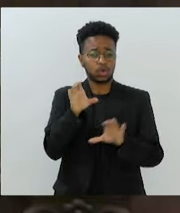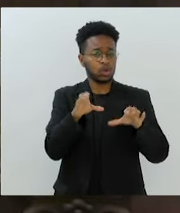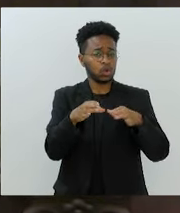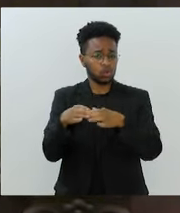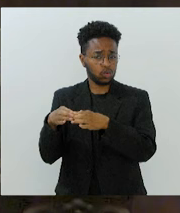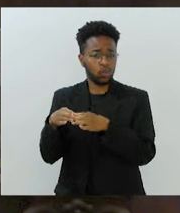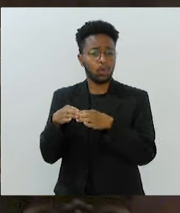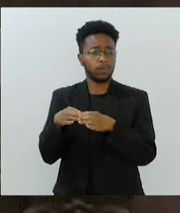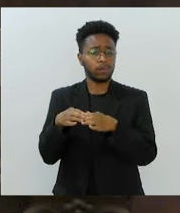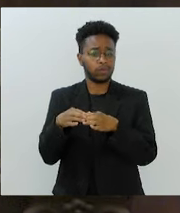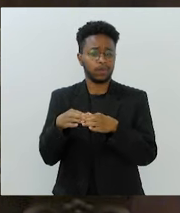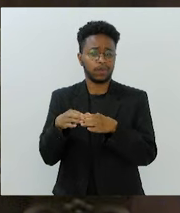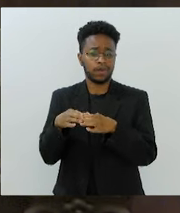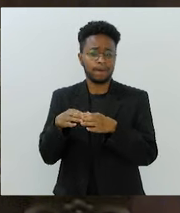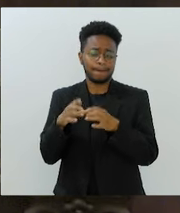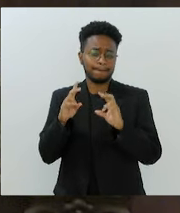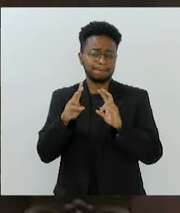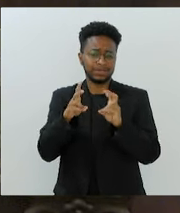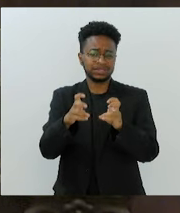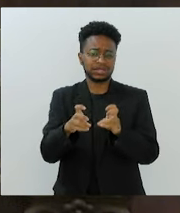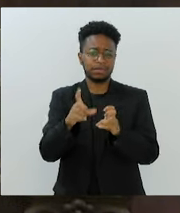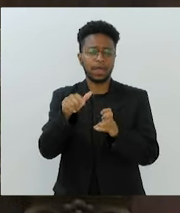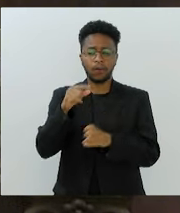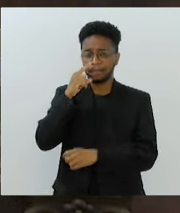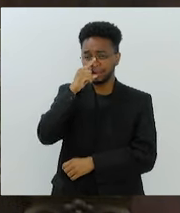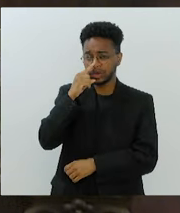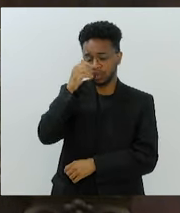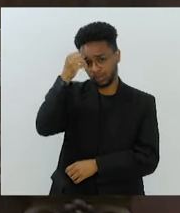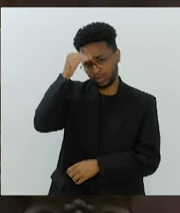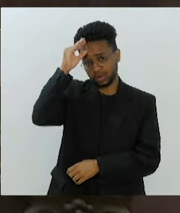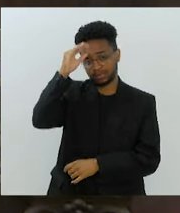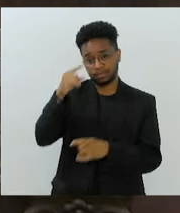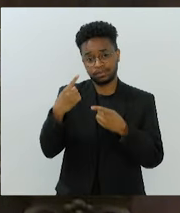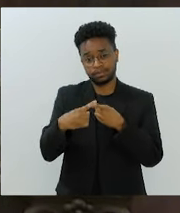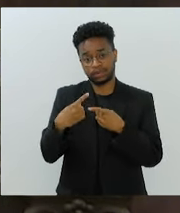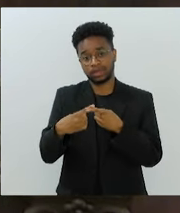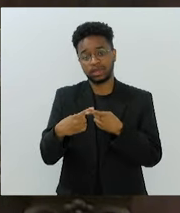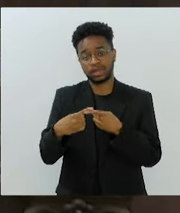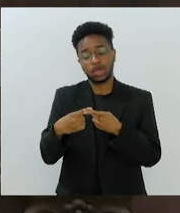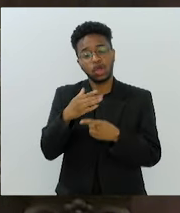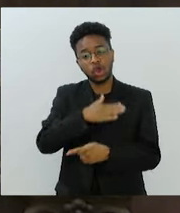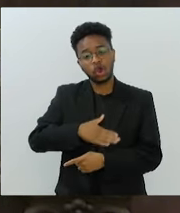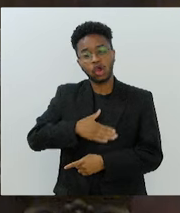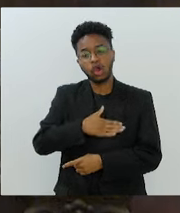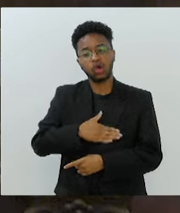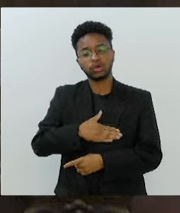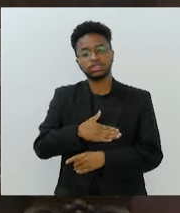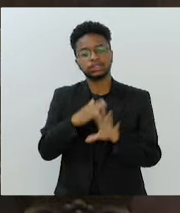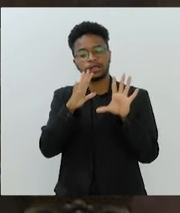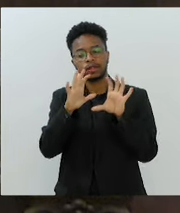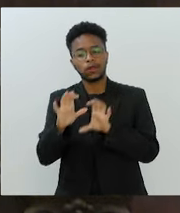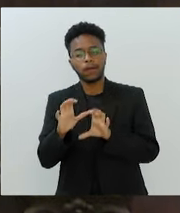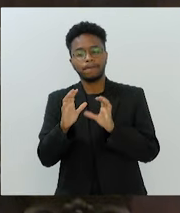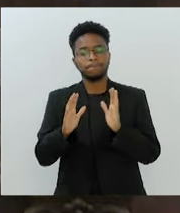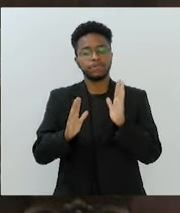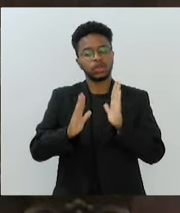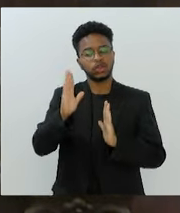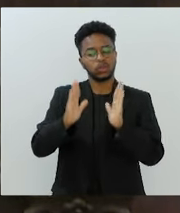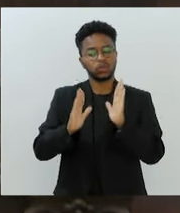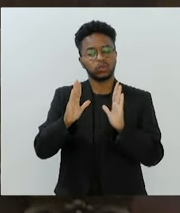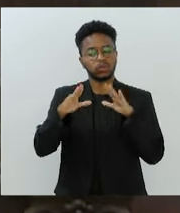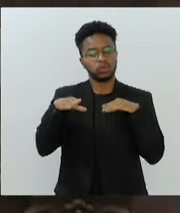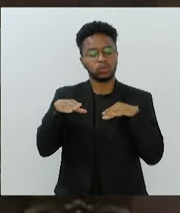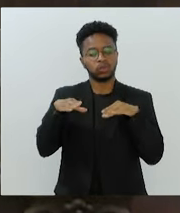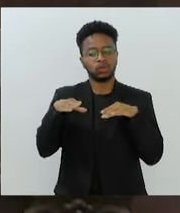grande ameaça no conhecimento, porque eles se nutrem das trevas da Idade Média, né, da Santa